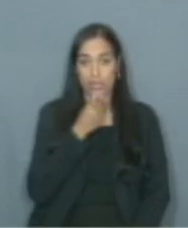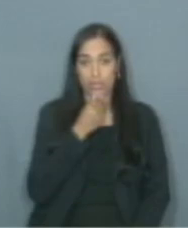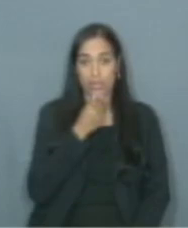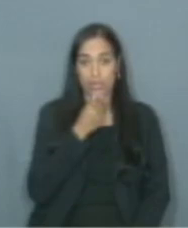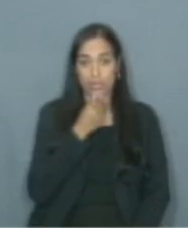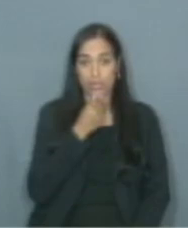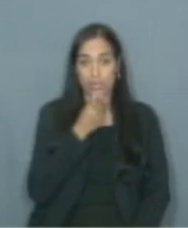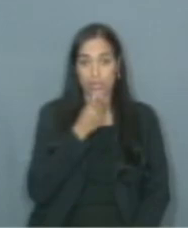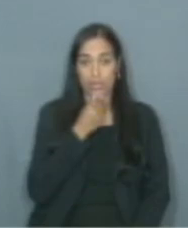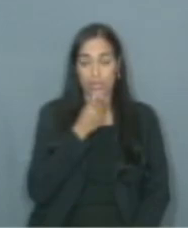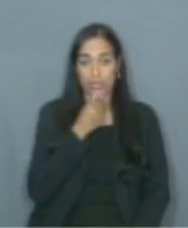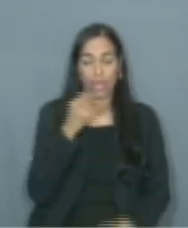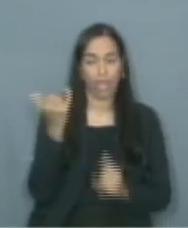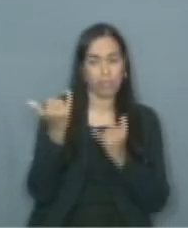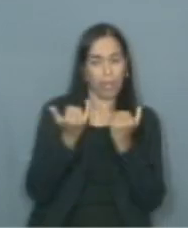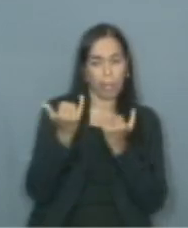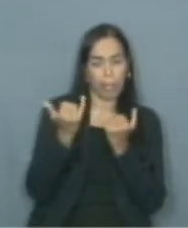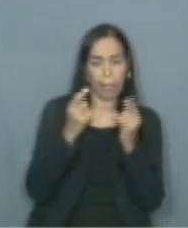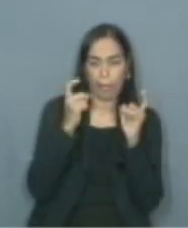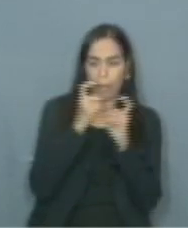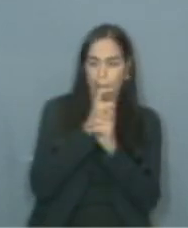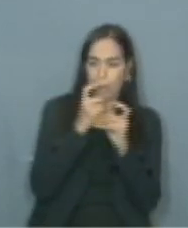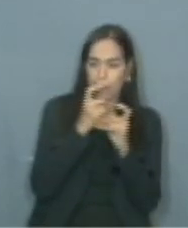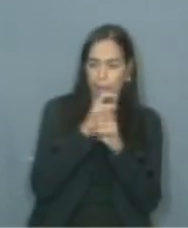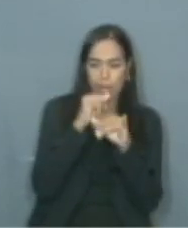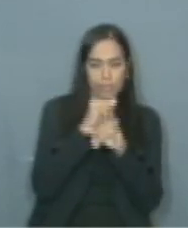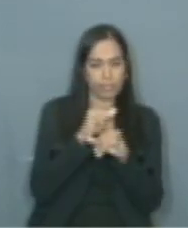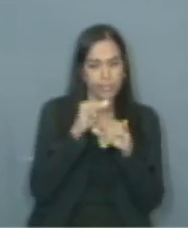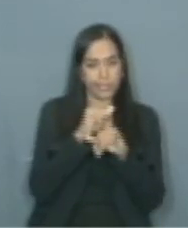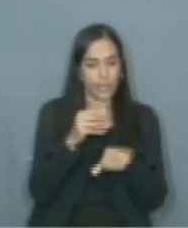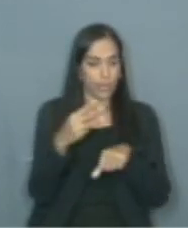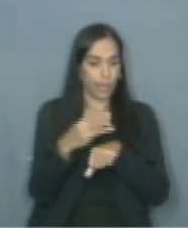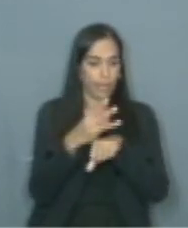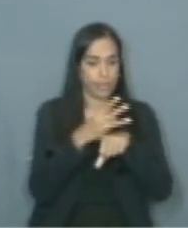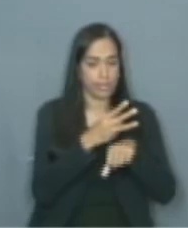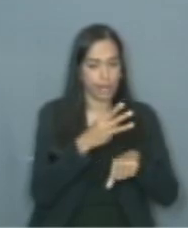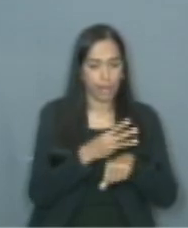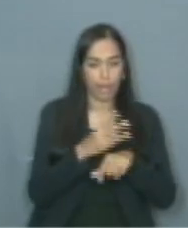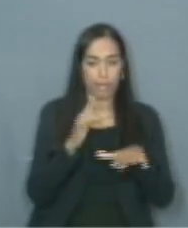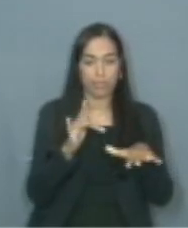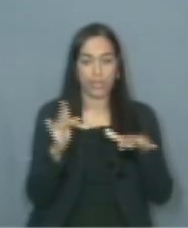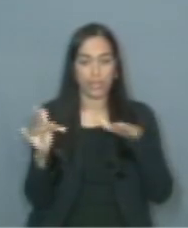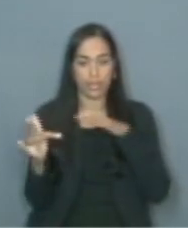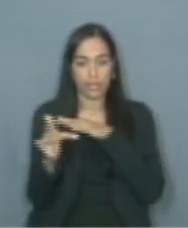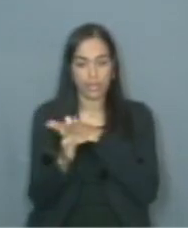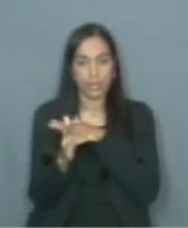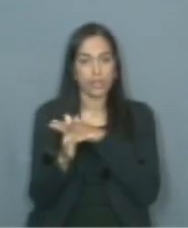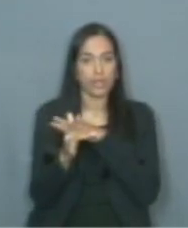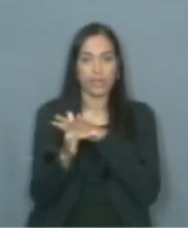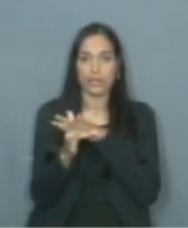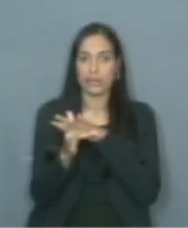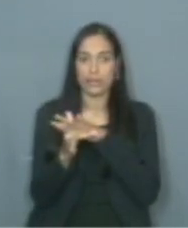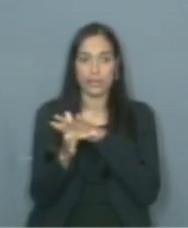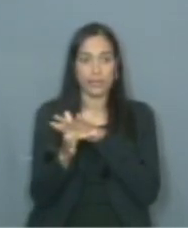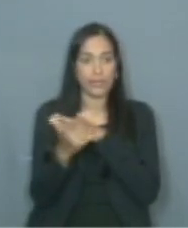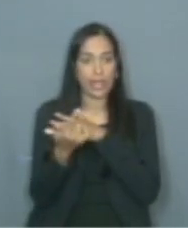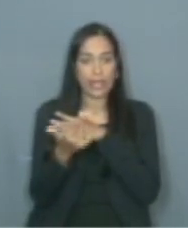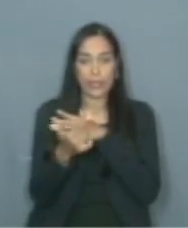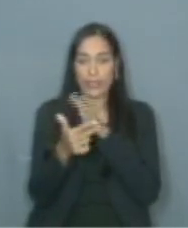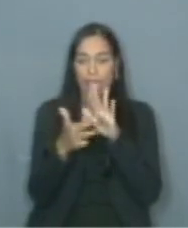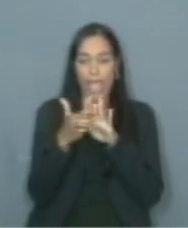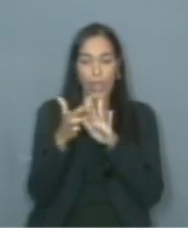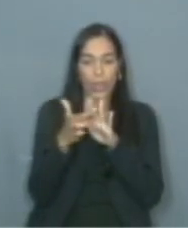assolado por fake news que circulam no WhatsApp e nas redes sociais sem nenhum tipo de